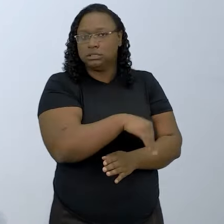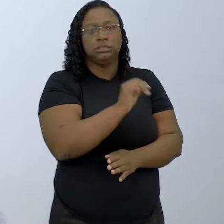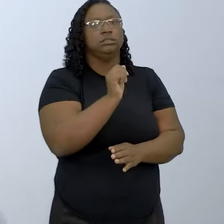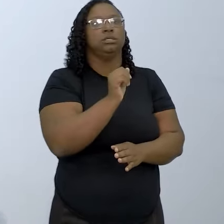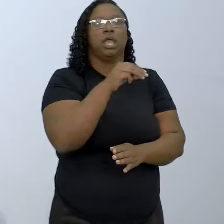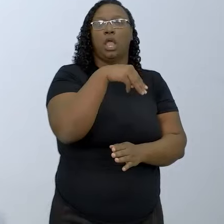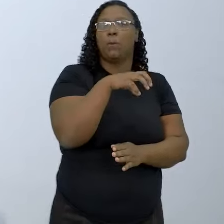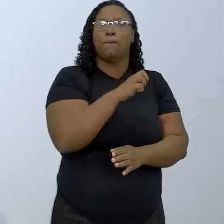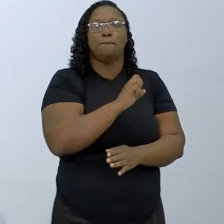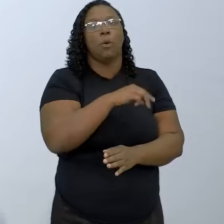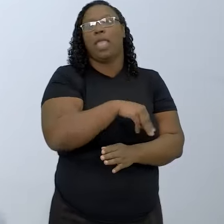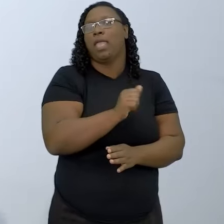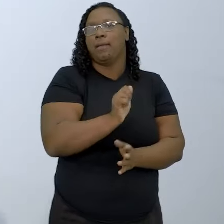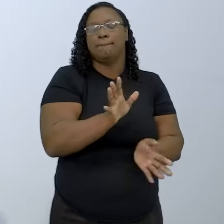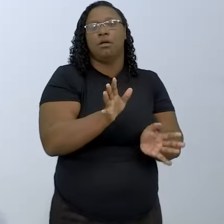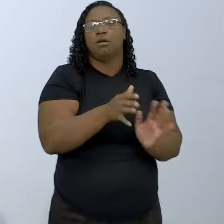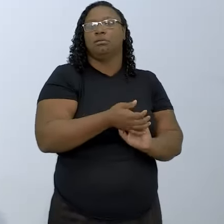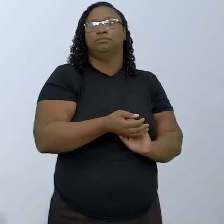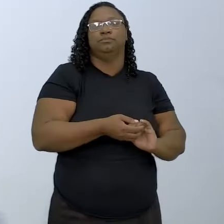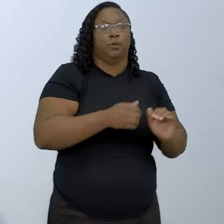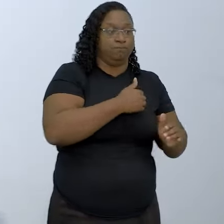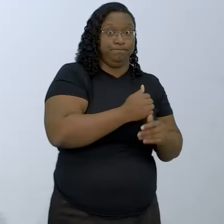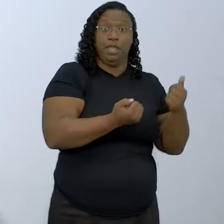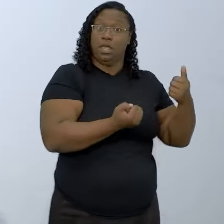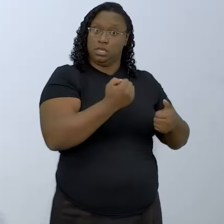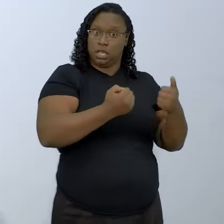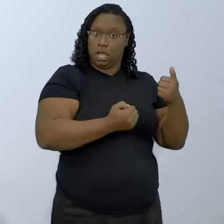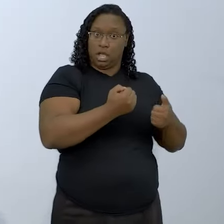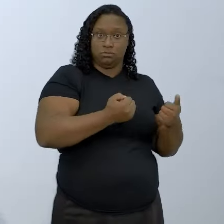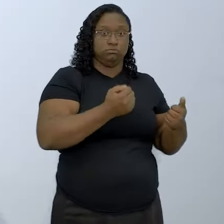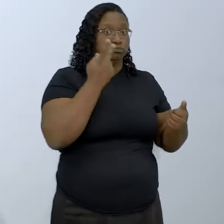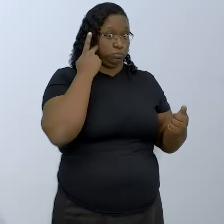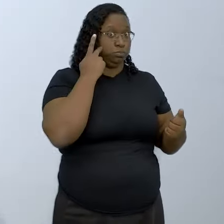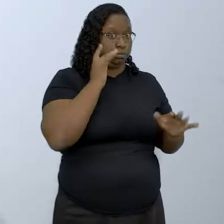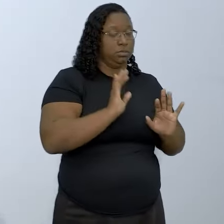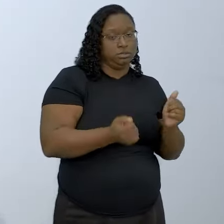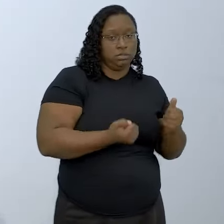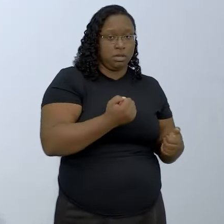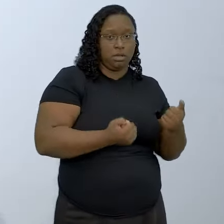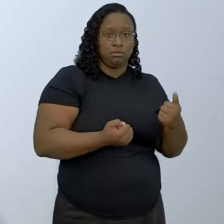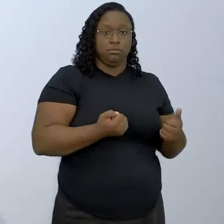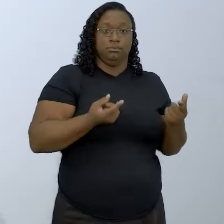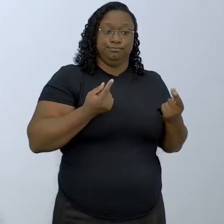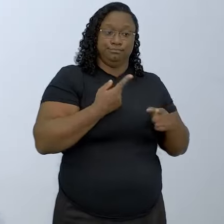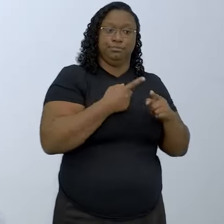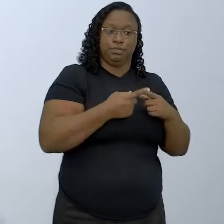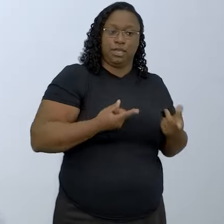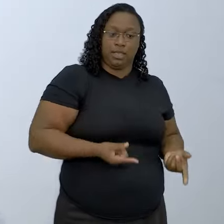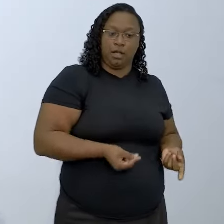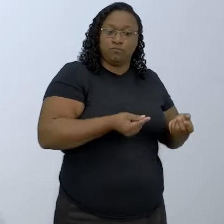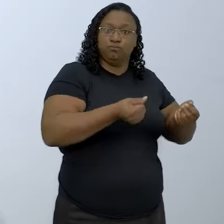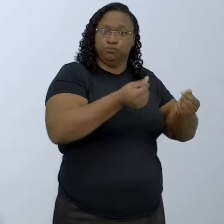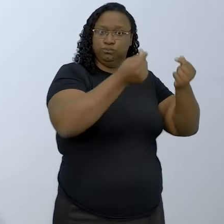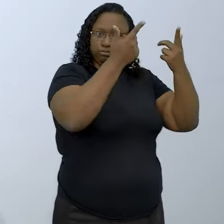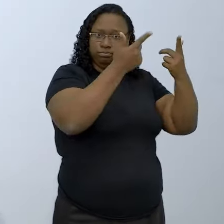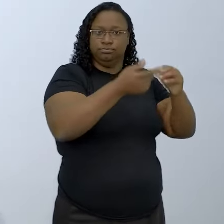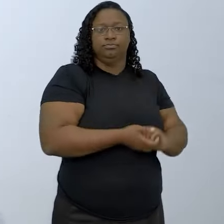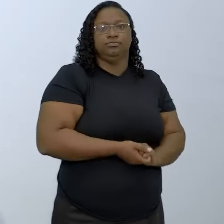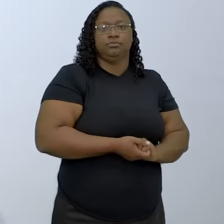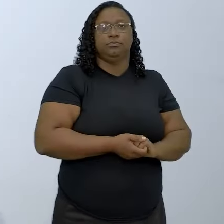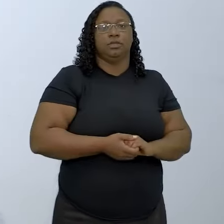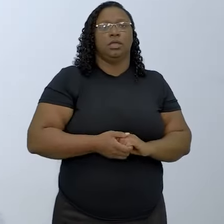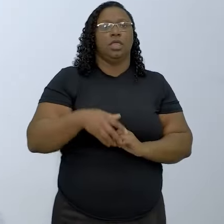pessoas ali transitam de carro, né? Porque elas têm poder econômico. E todos os ônibus que eu preciso pegar para ir para algum lugar, quase